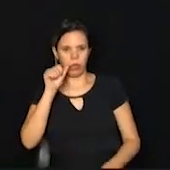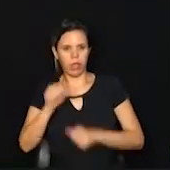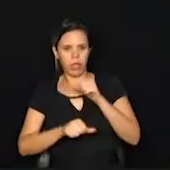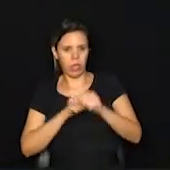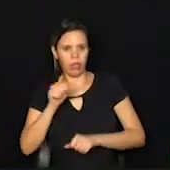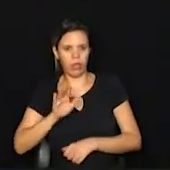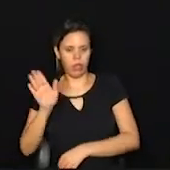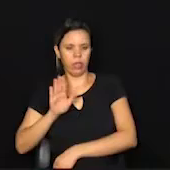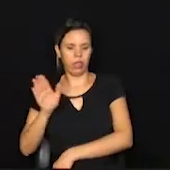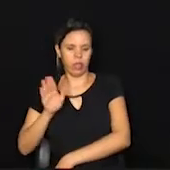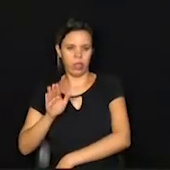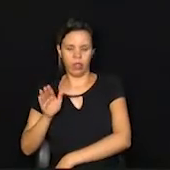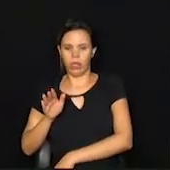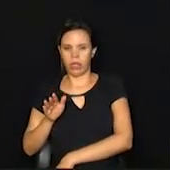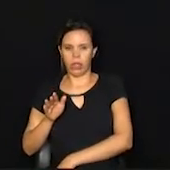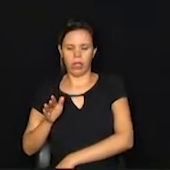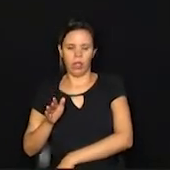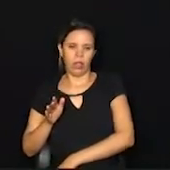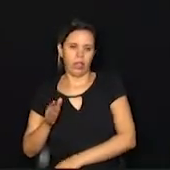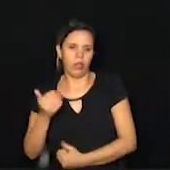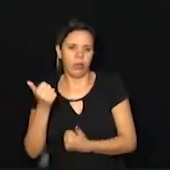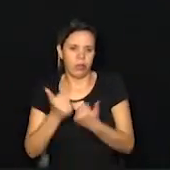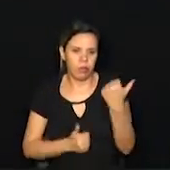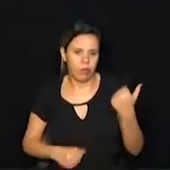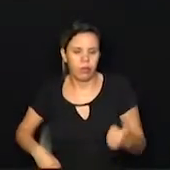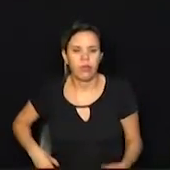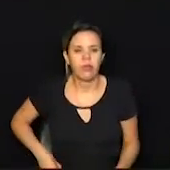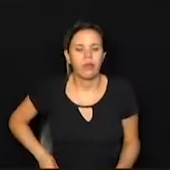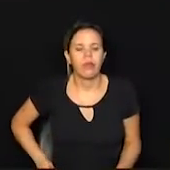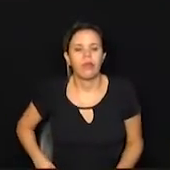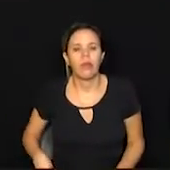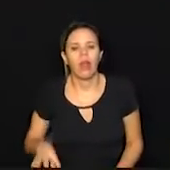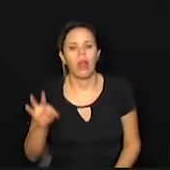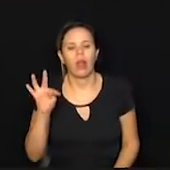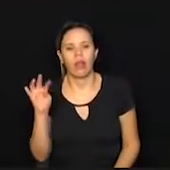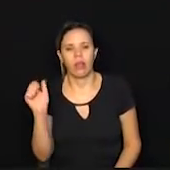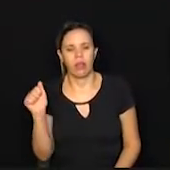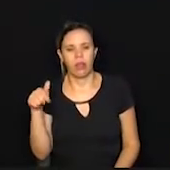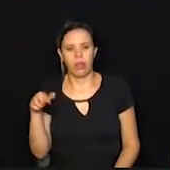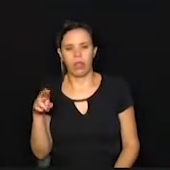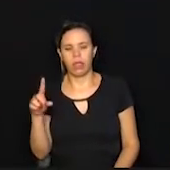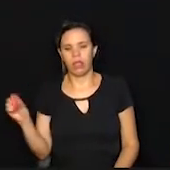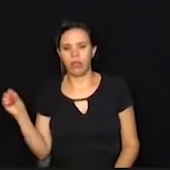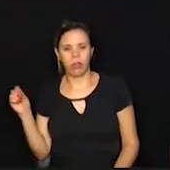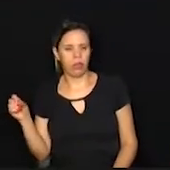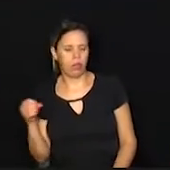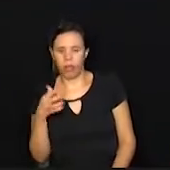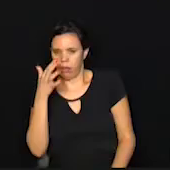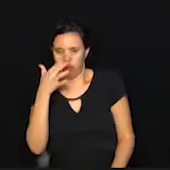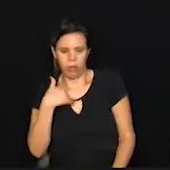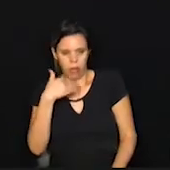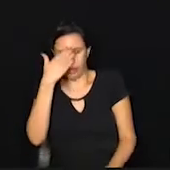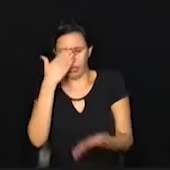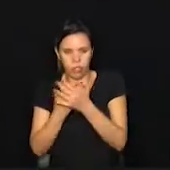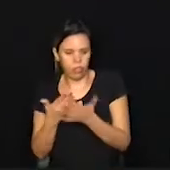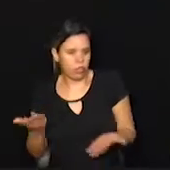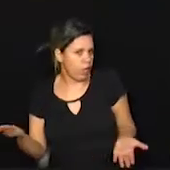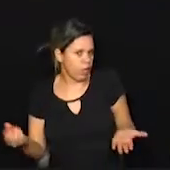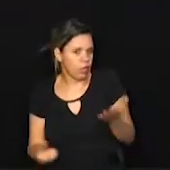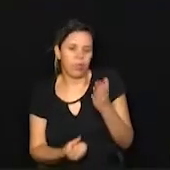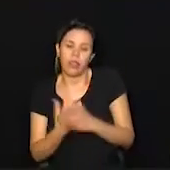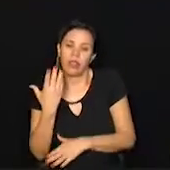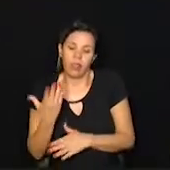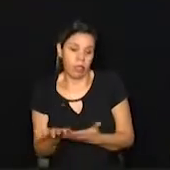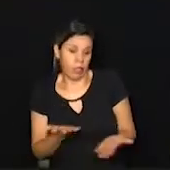candidato a vice-presidente na chapa do Tancredo é inacreditável Oi e o quê que acontece